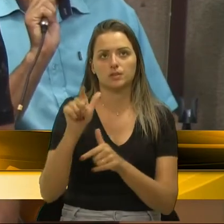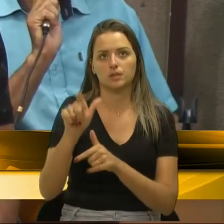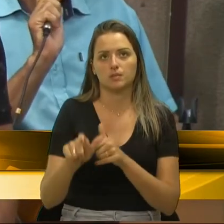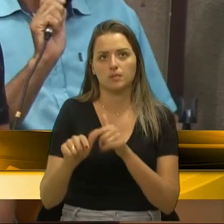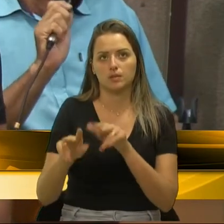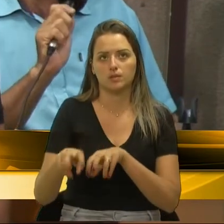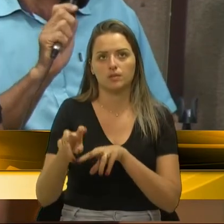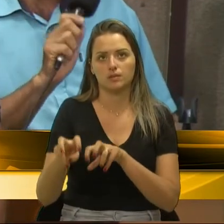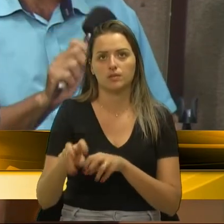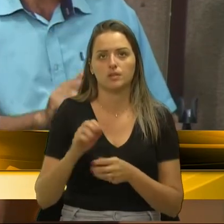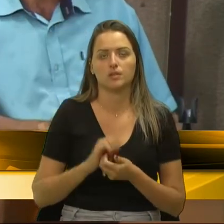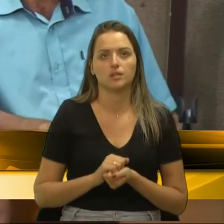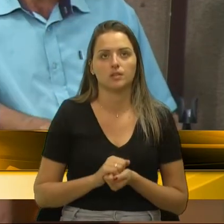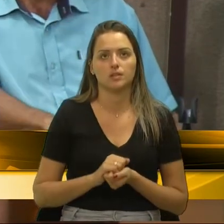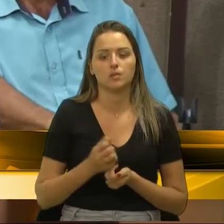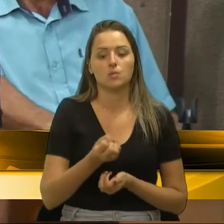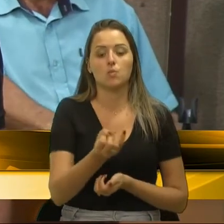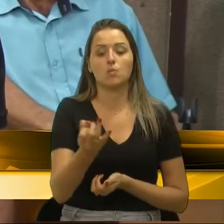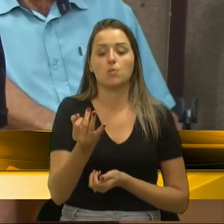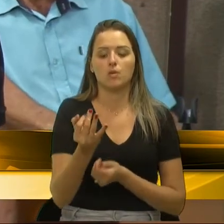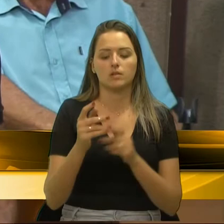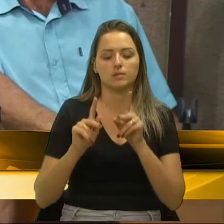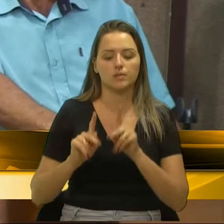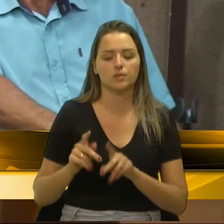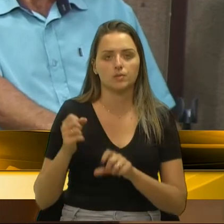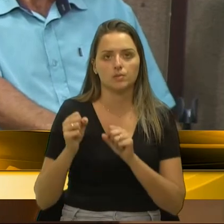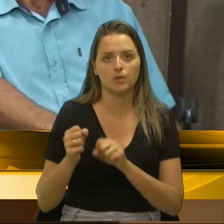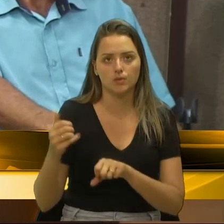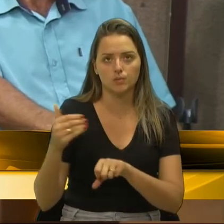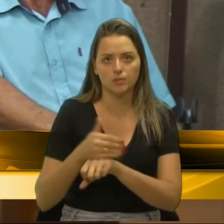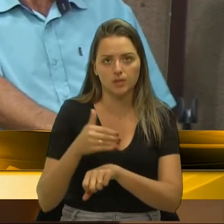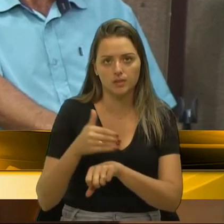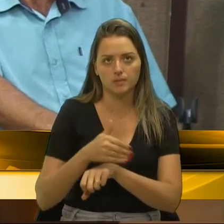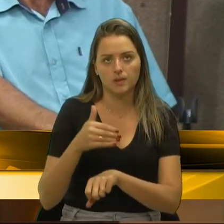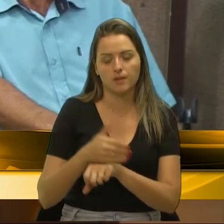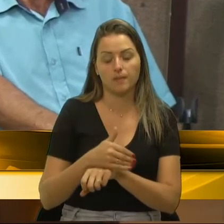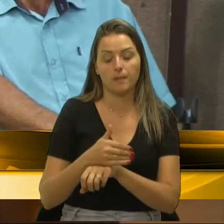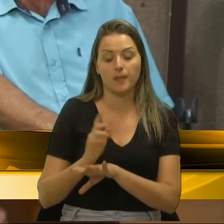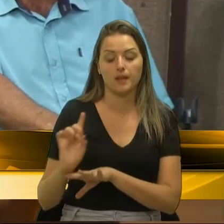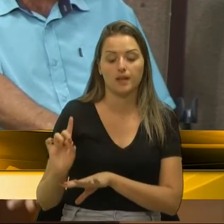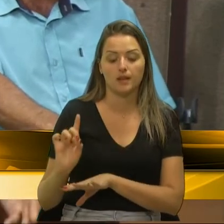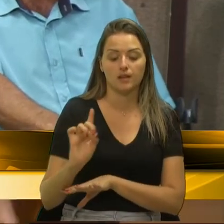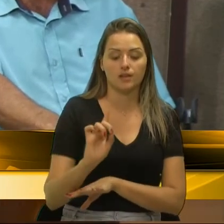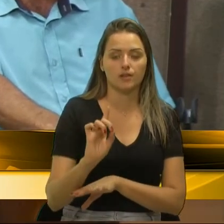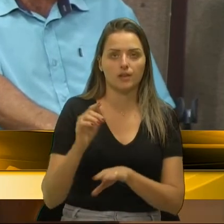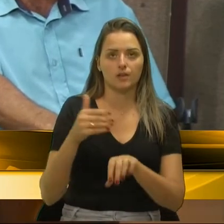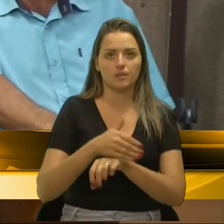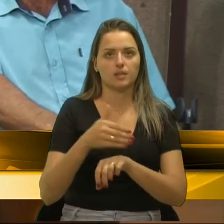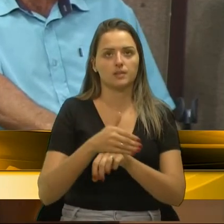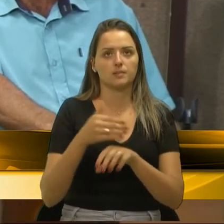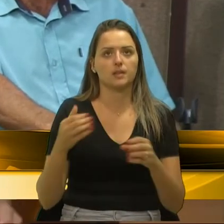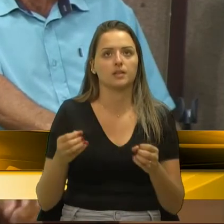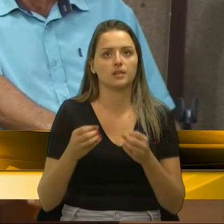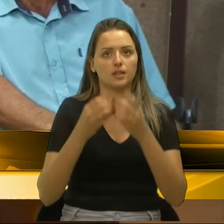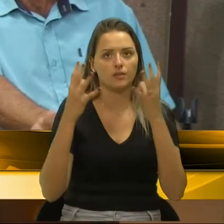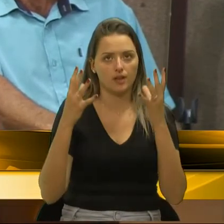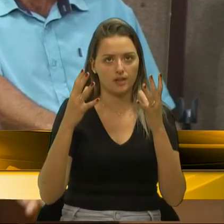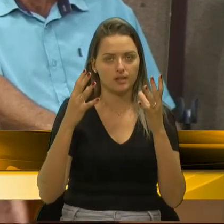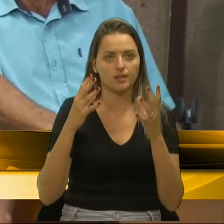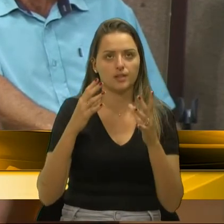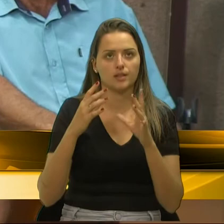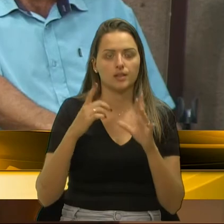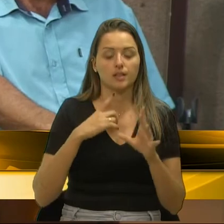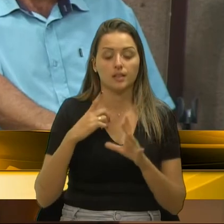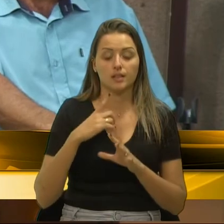parte, quantidade de pessoas que vêm participar dessa festa e traz